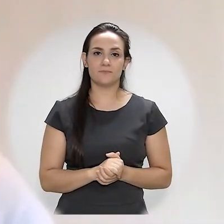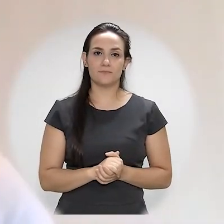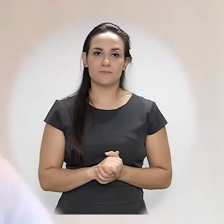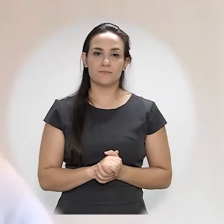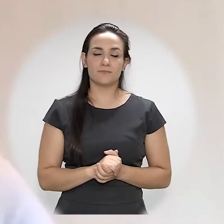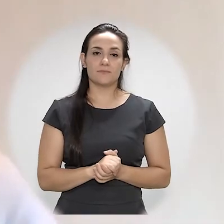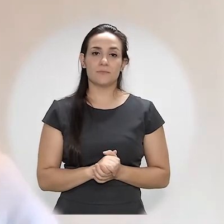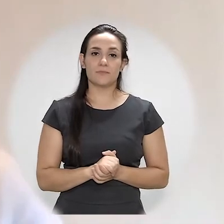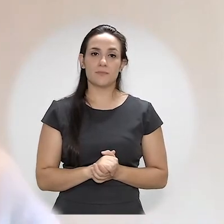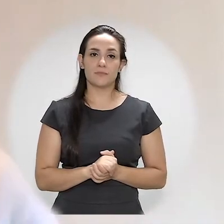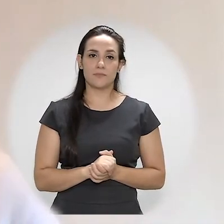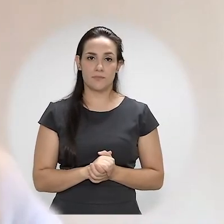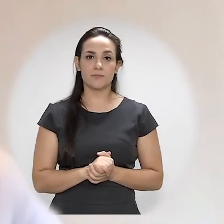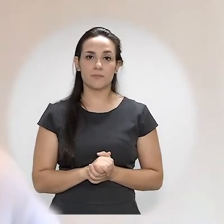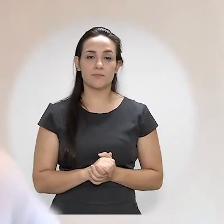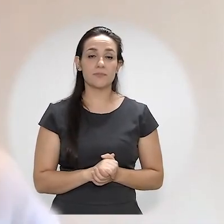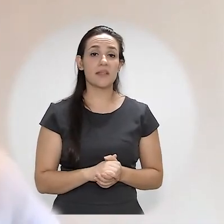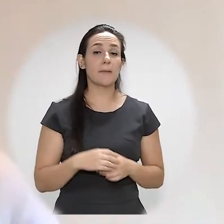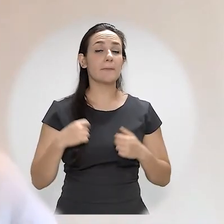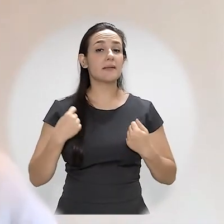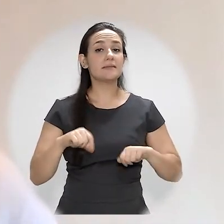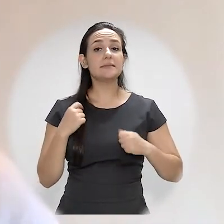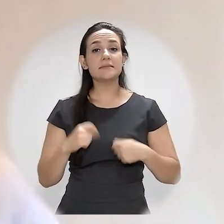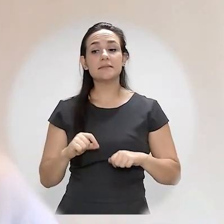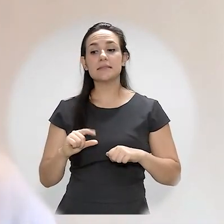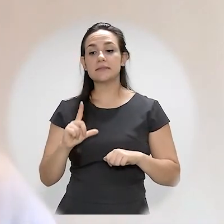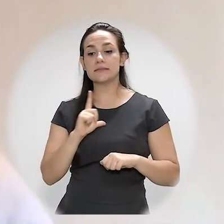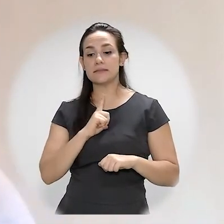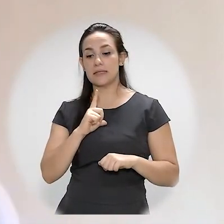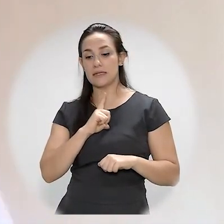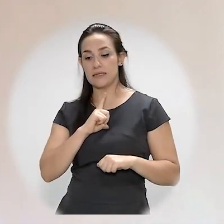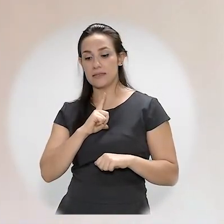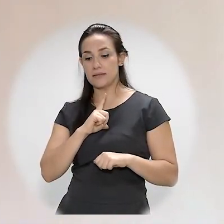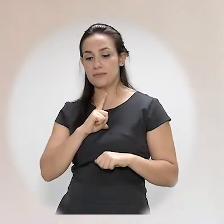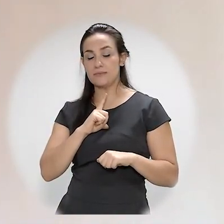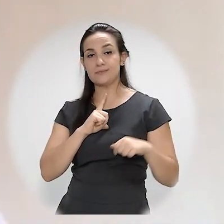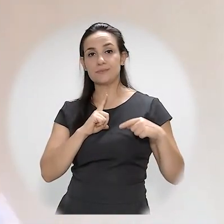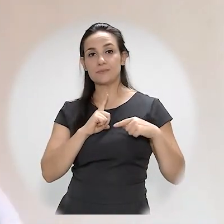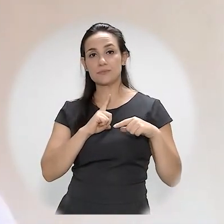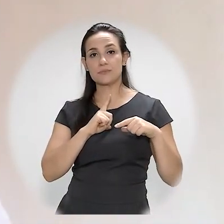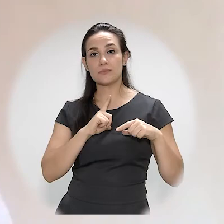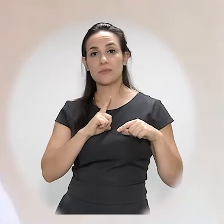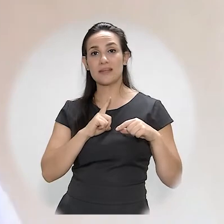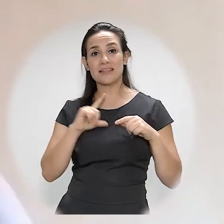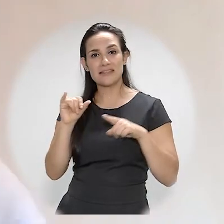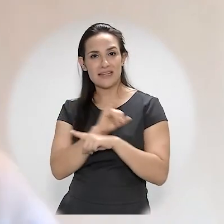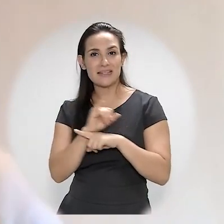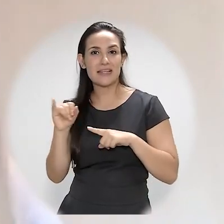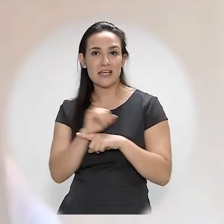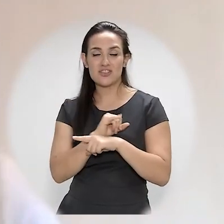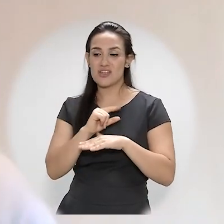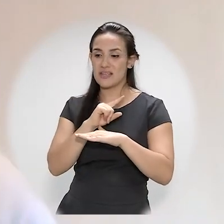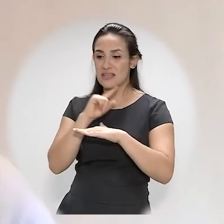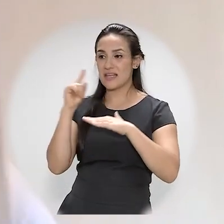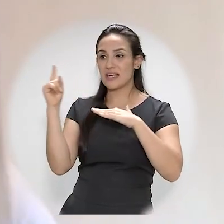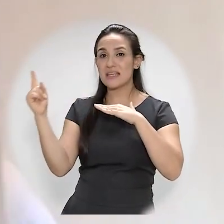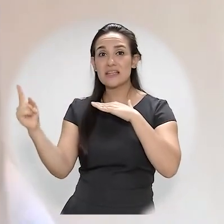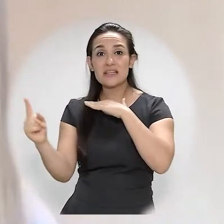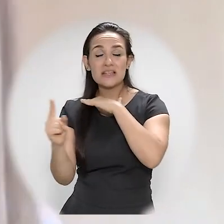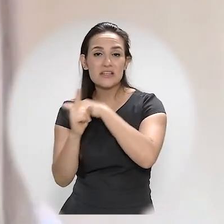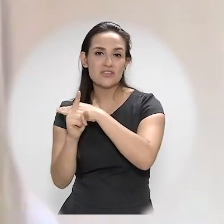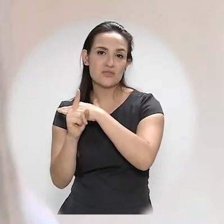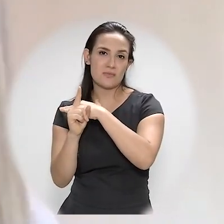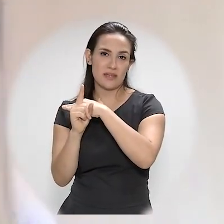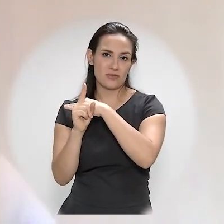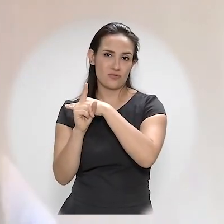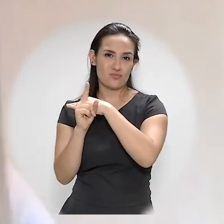também um legado, enfim, dessa experiência de dar atendimento para pessoas que moram em locais,